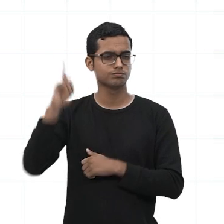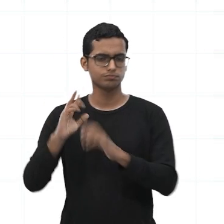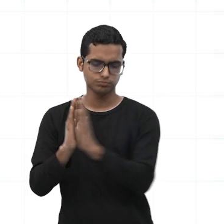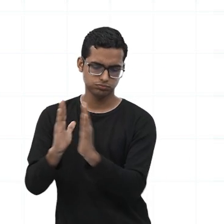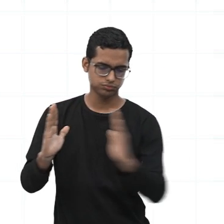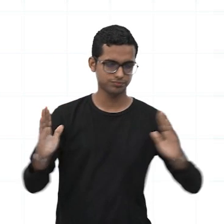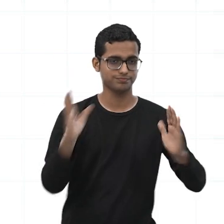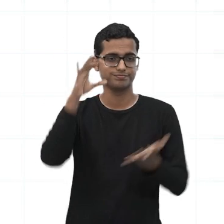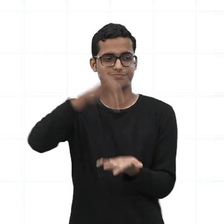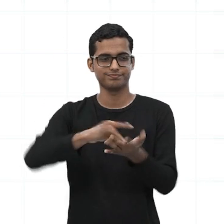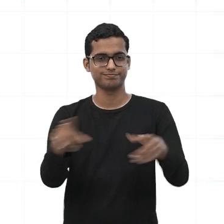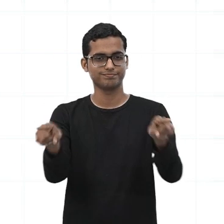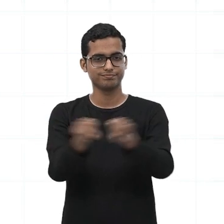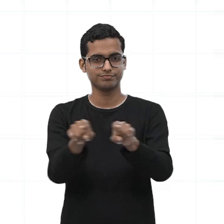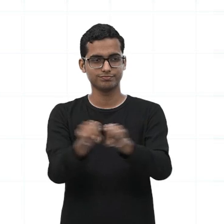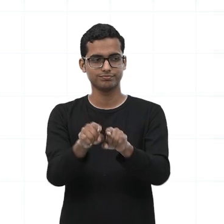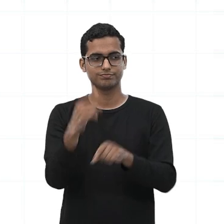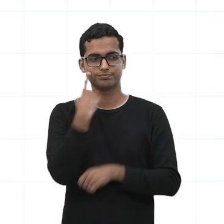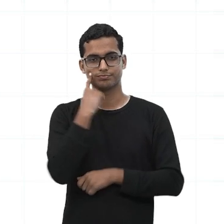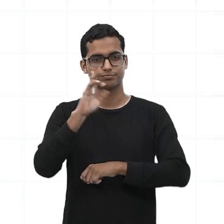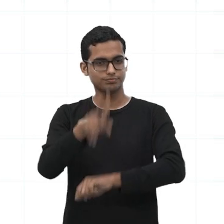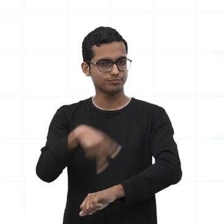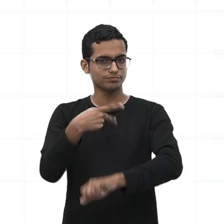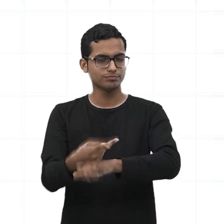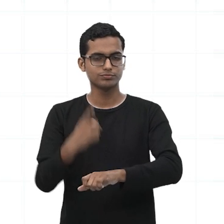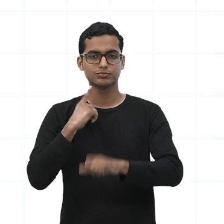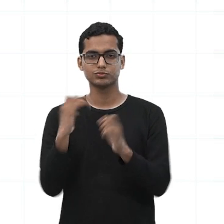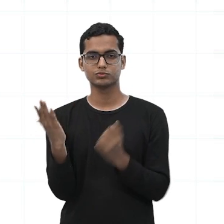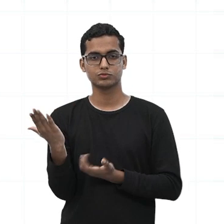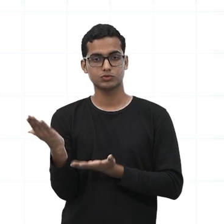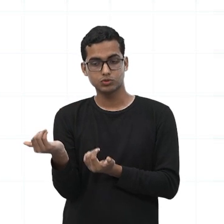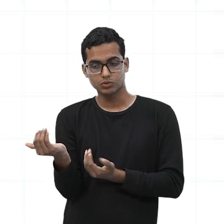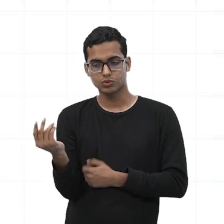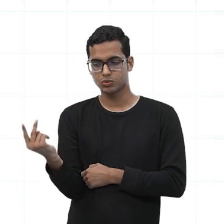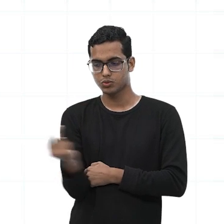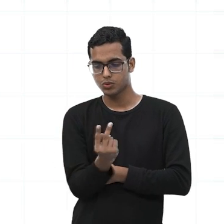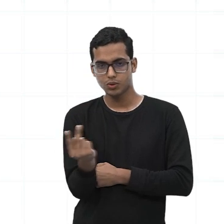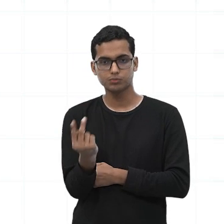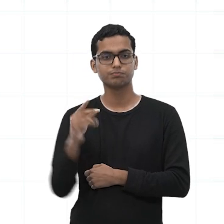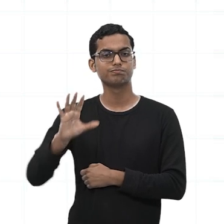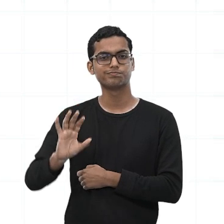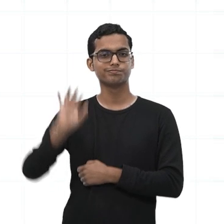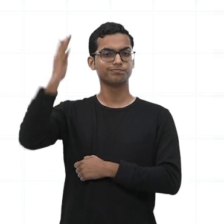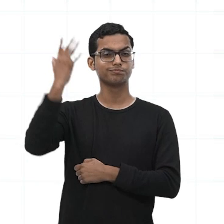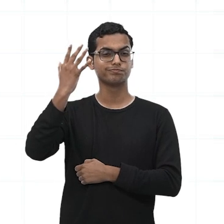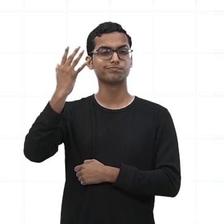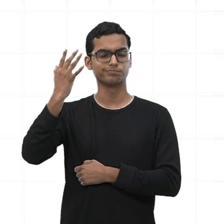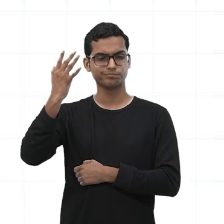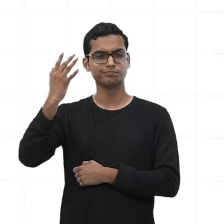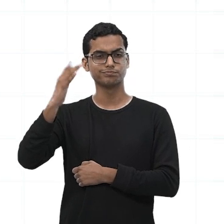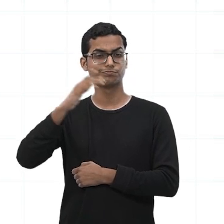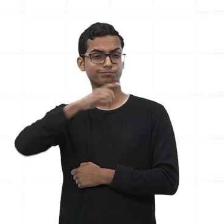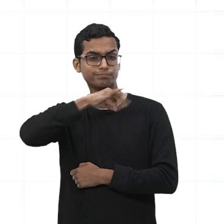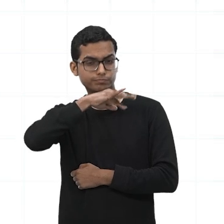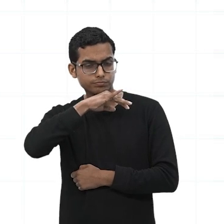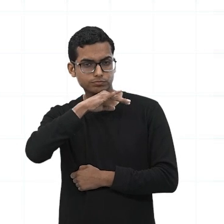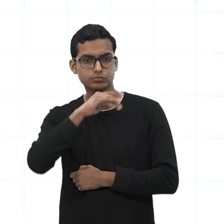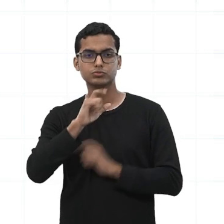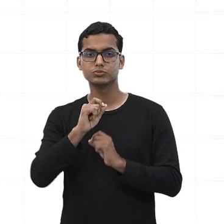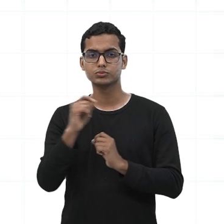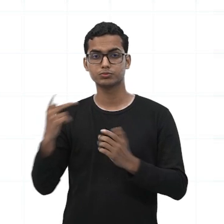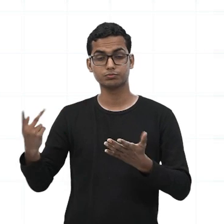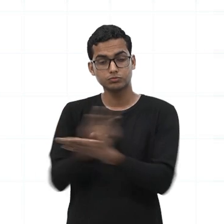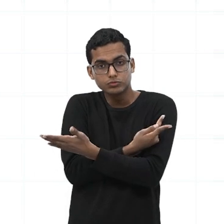enredo, certo? E no final, os jovens, acontece uma tragédia, os dois morrem, quer dizer, é